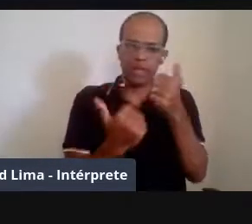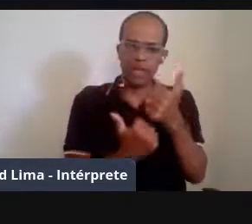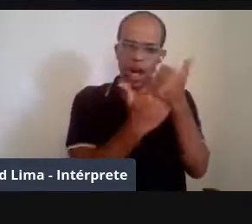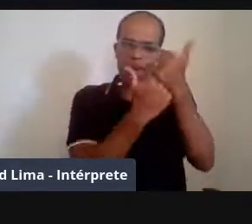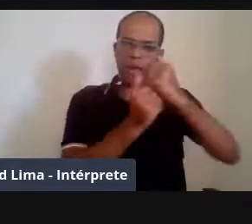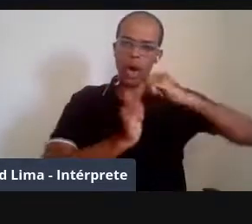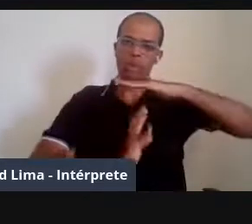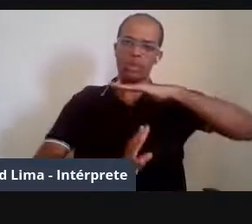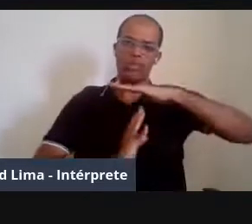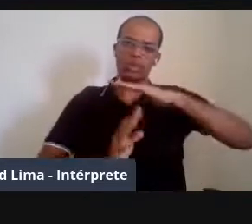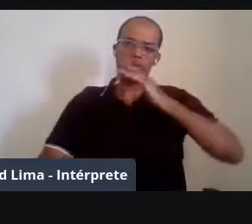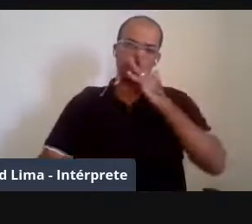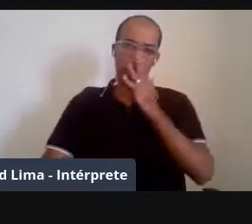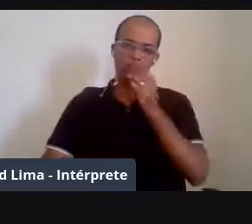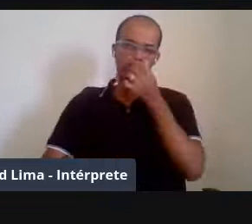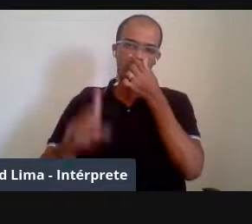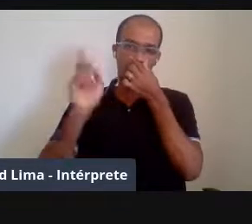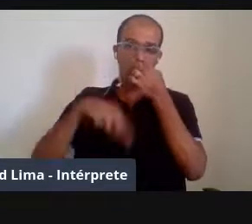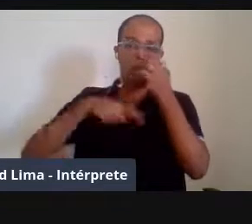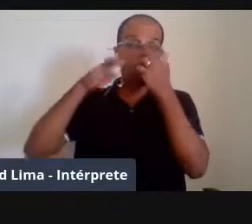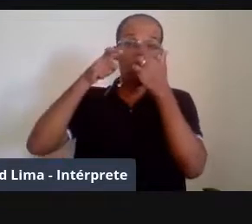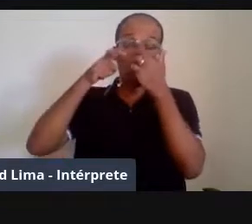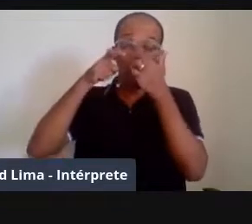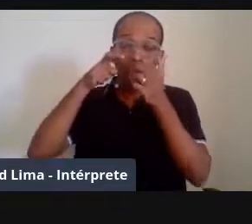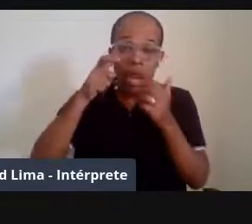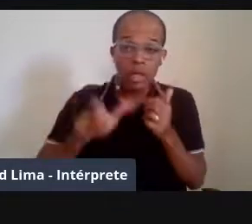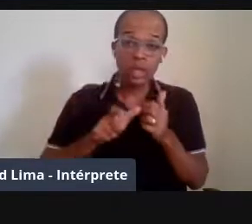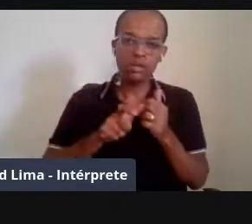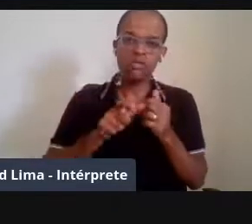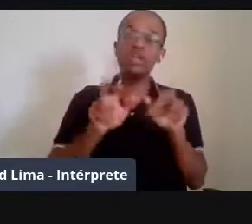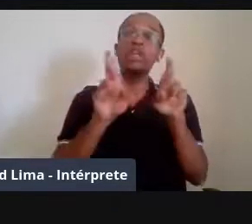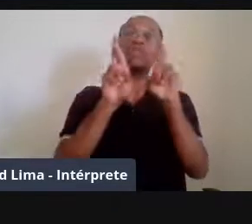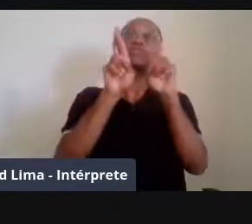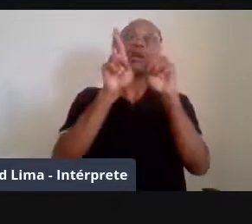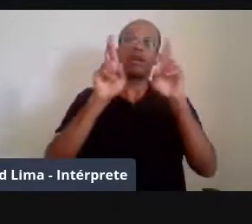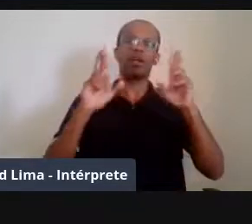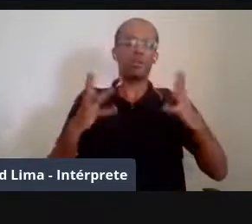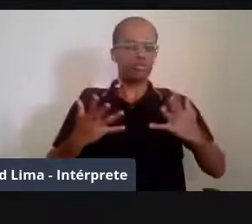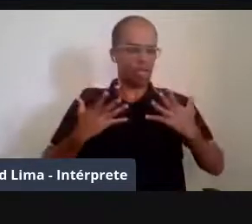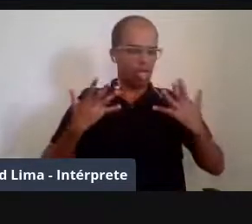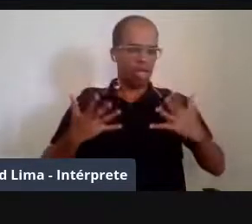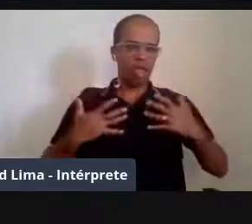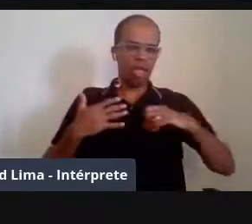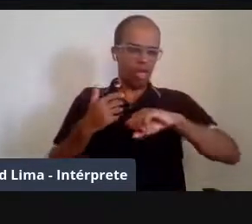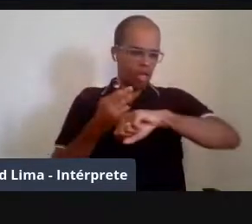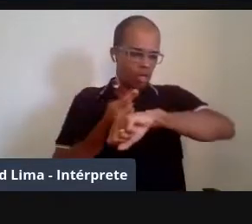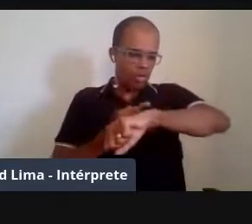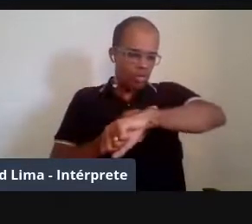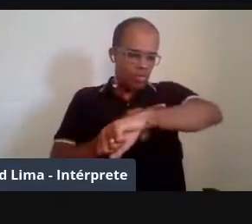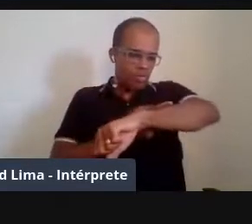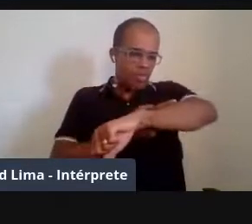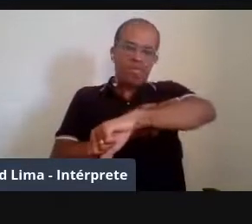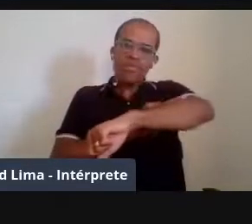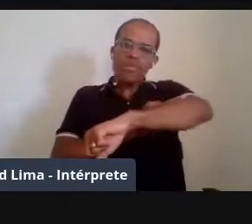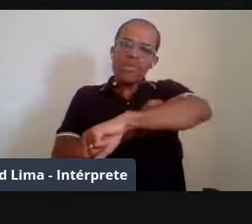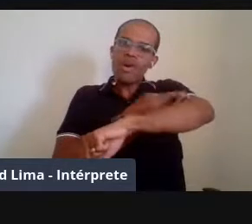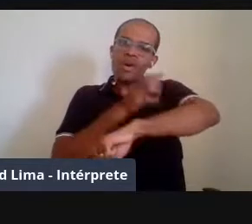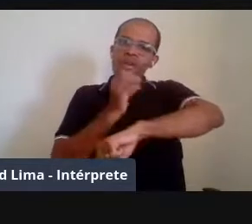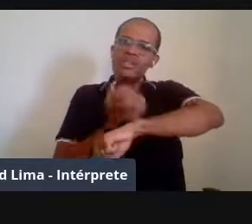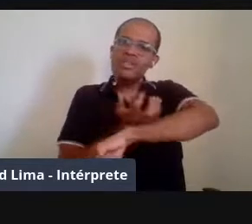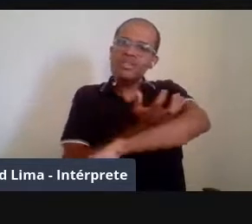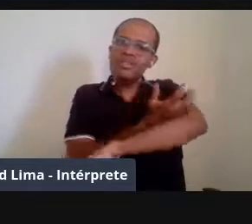imigrantes. É uma coisa impressionante, da esperança, da alegria, da arrepio. Tem histórias maravilhosas, tem